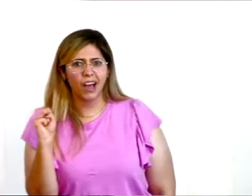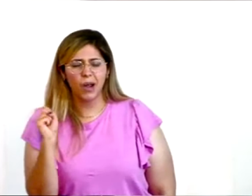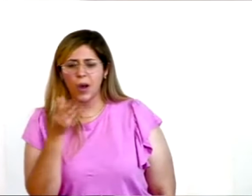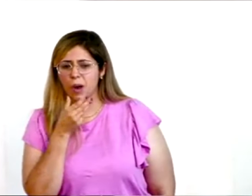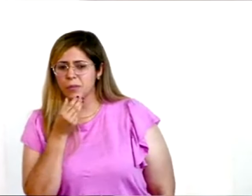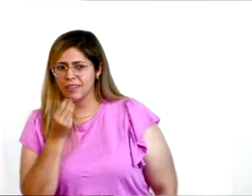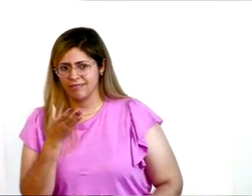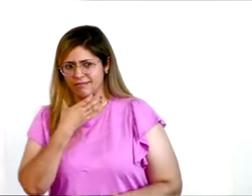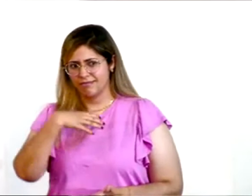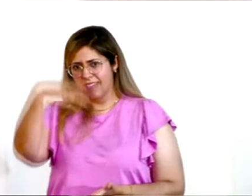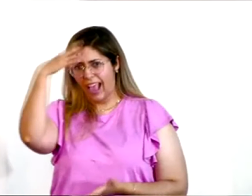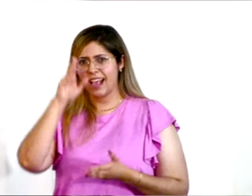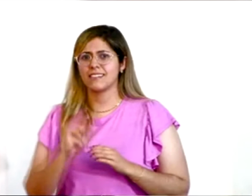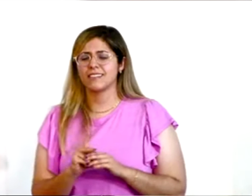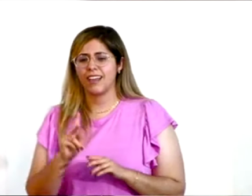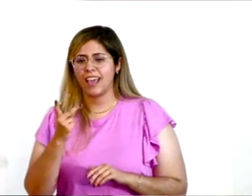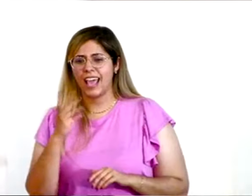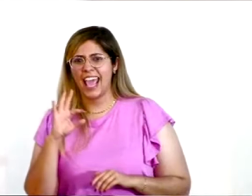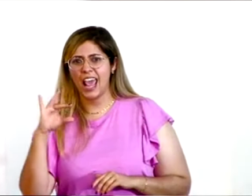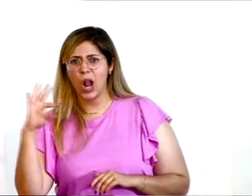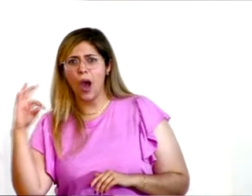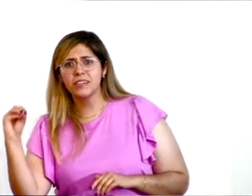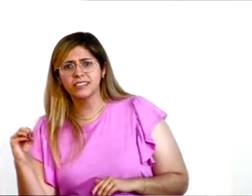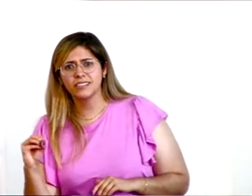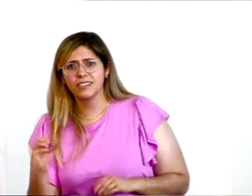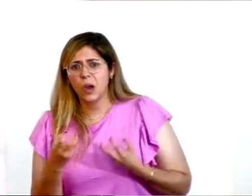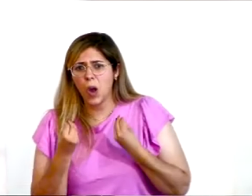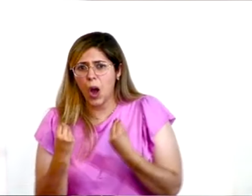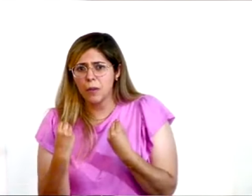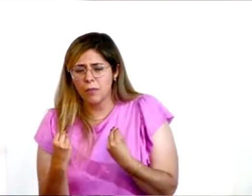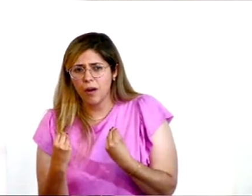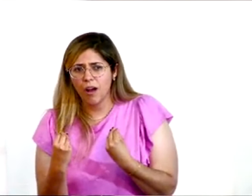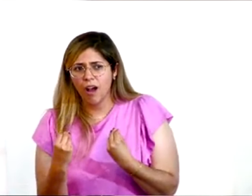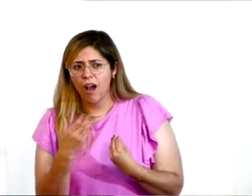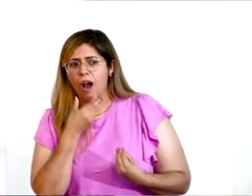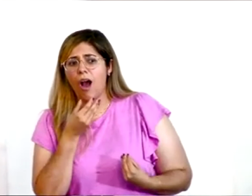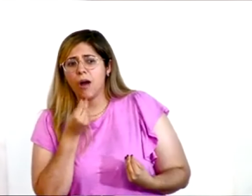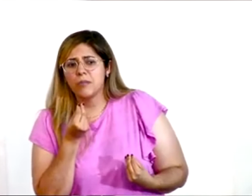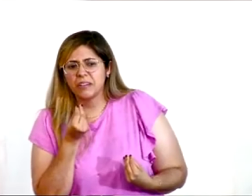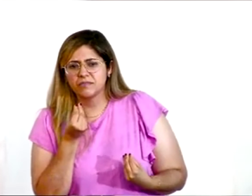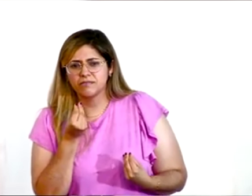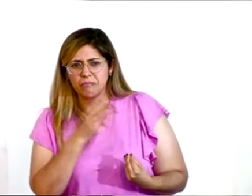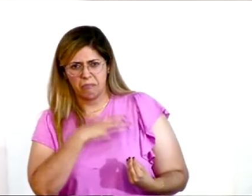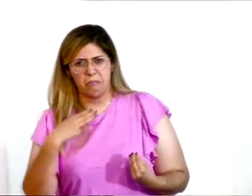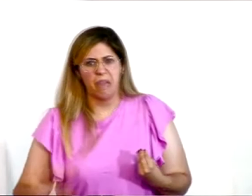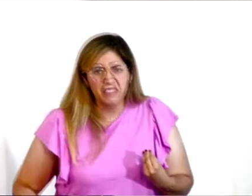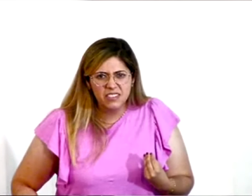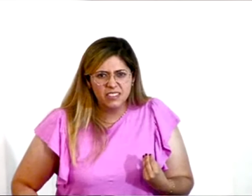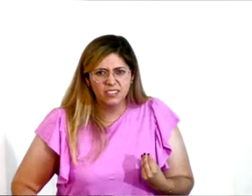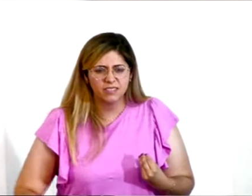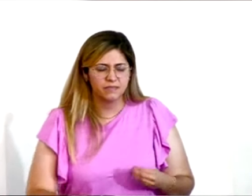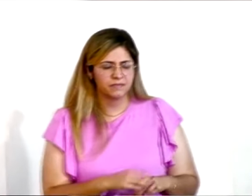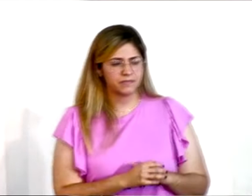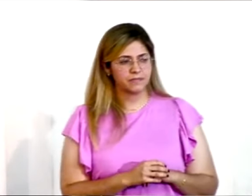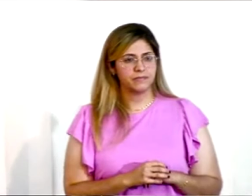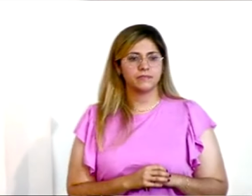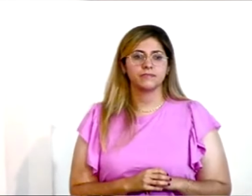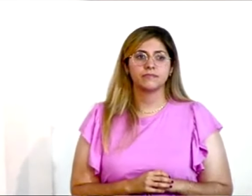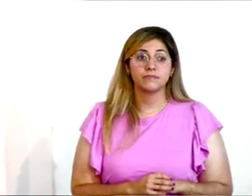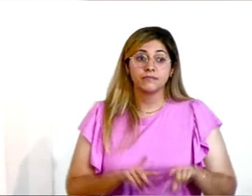a autoridade da religião. Quem é esse rabino aí? Pois é assim que Saulo começa a se